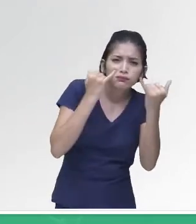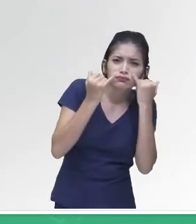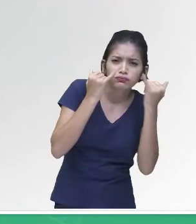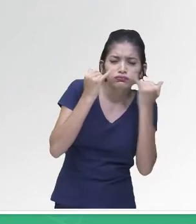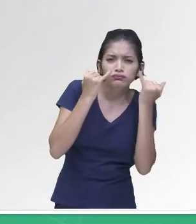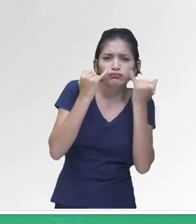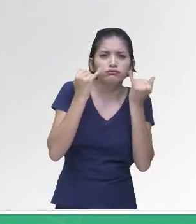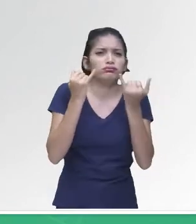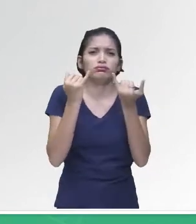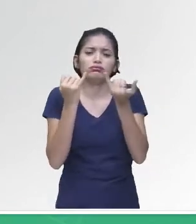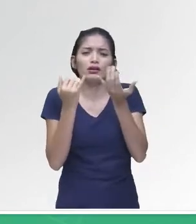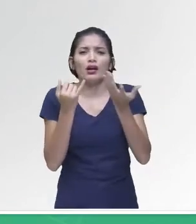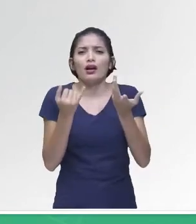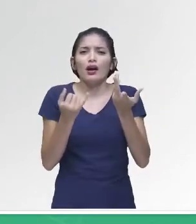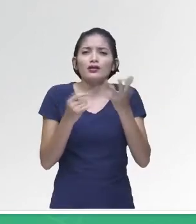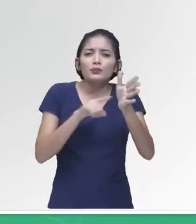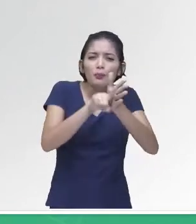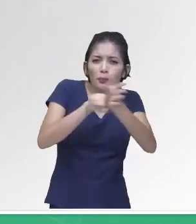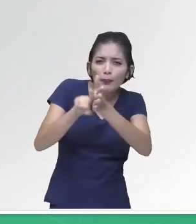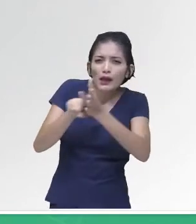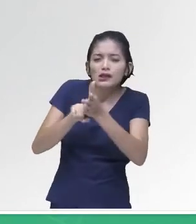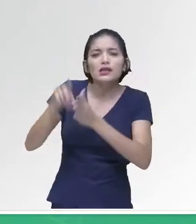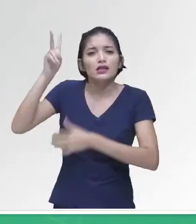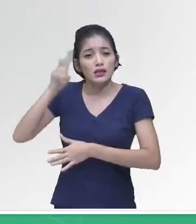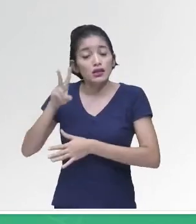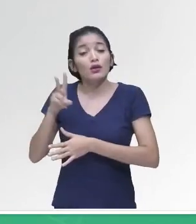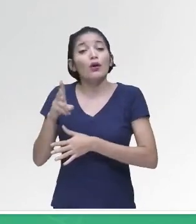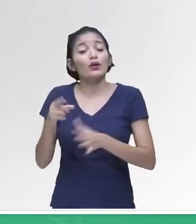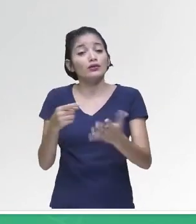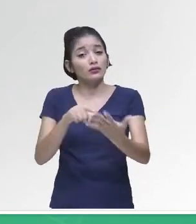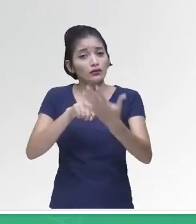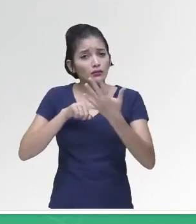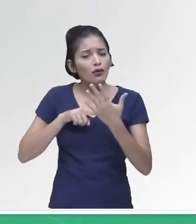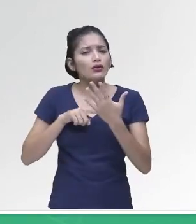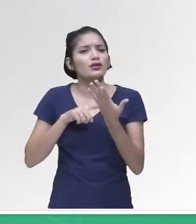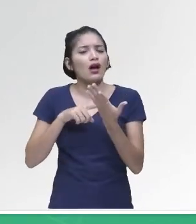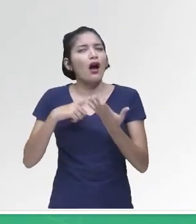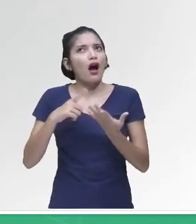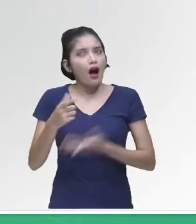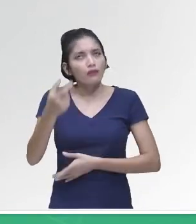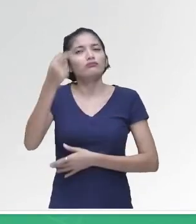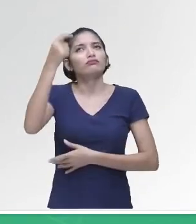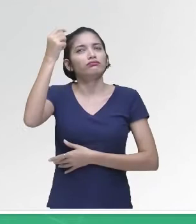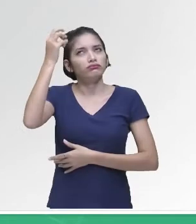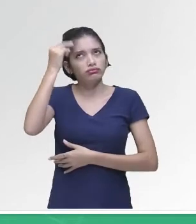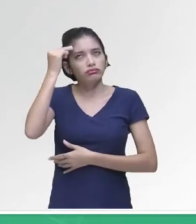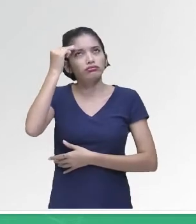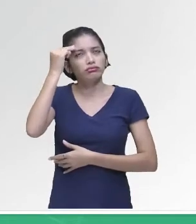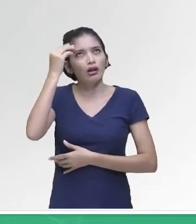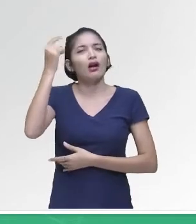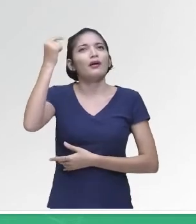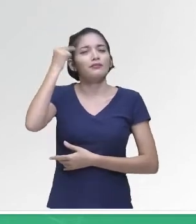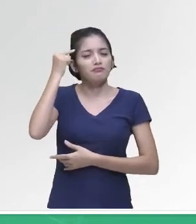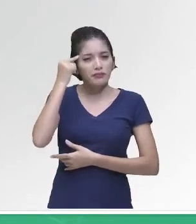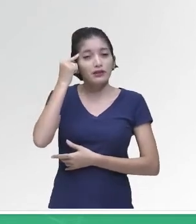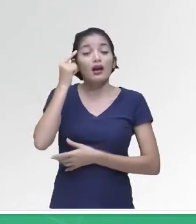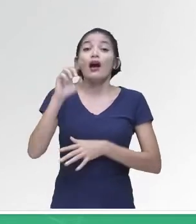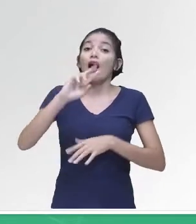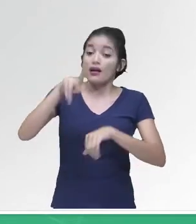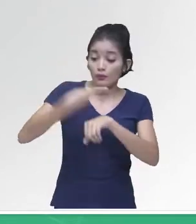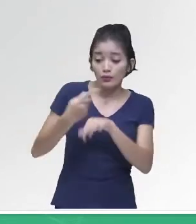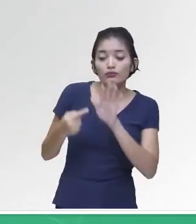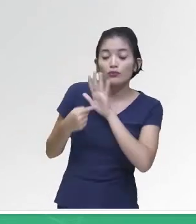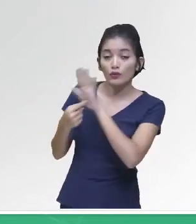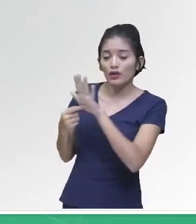de dados estatísticos e históricos que me permitem construir aquele pensamento e mostrar para os outros o porquê que a